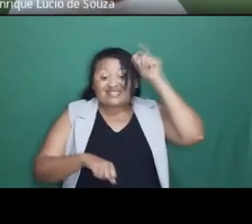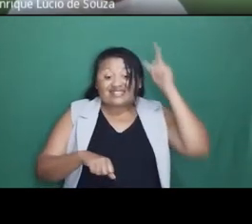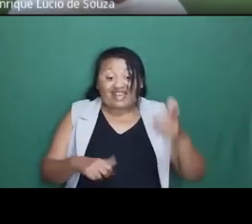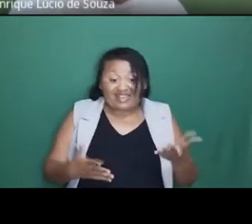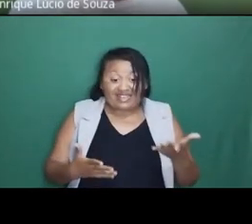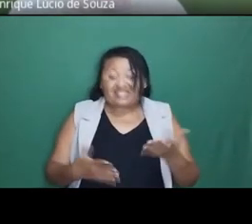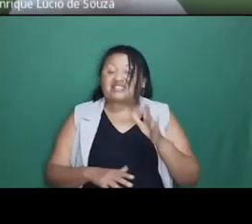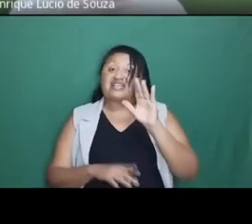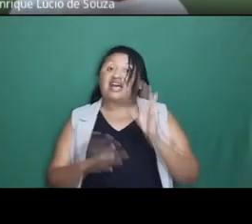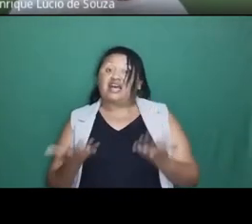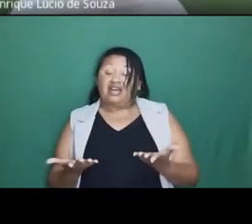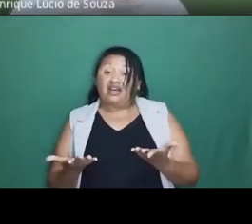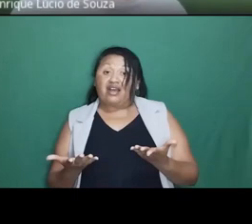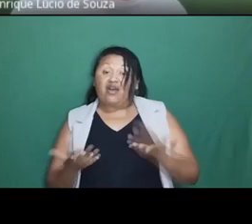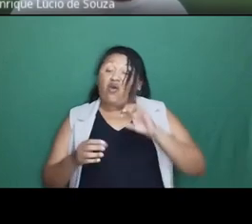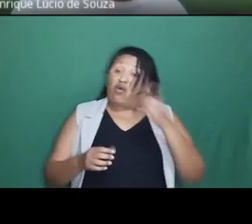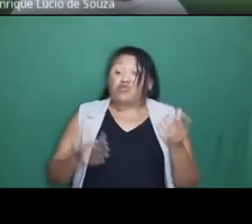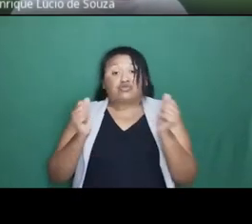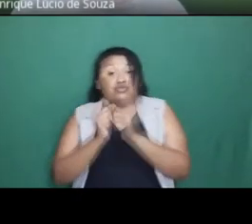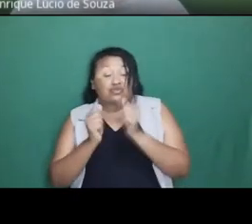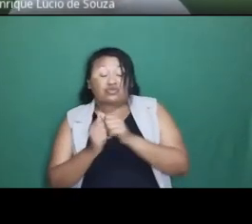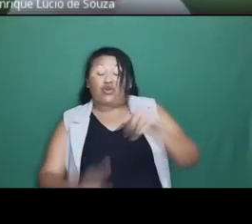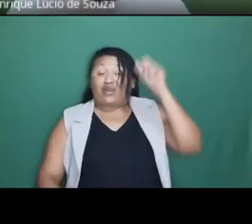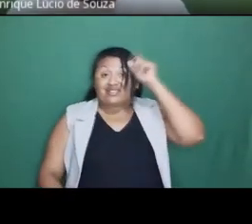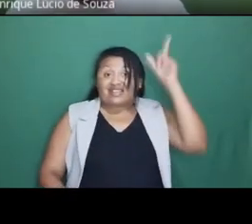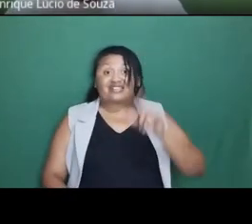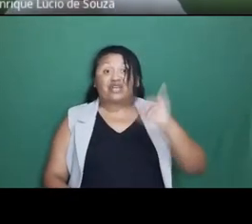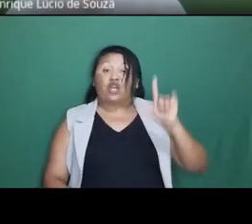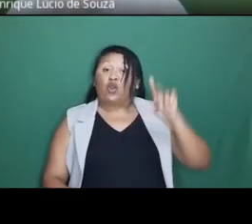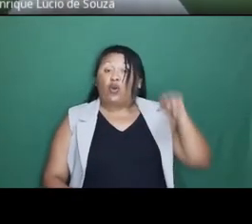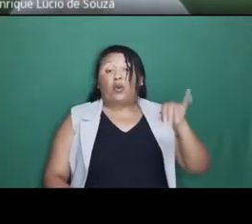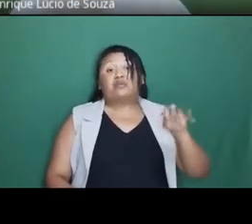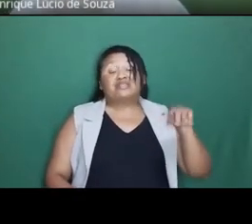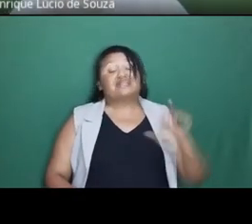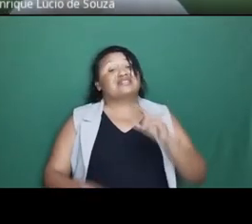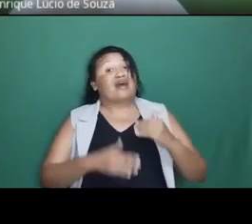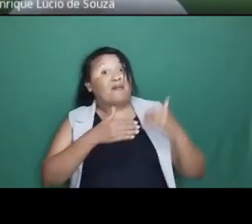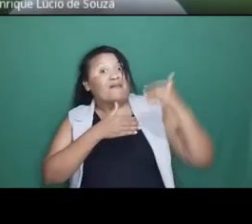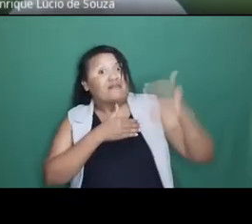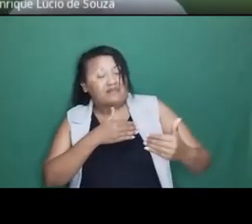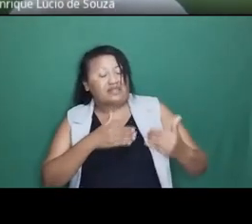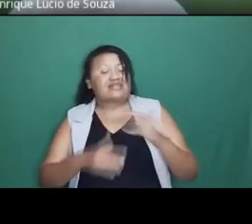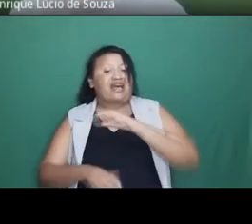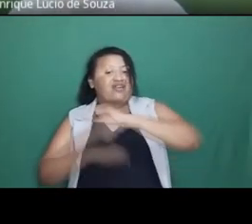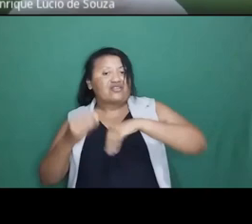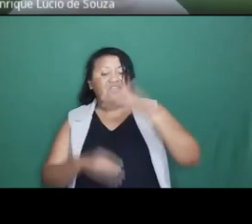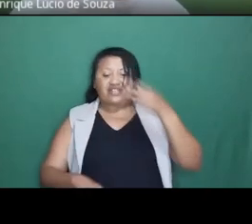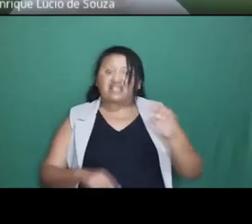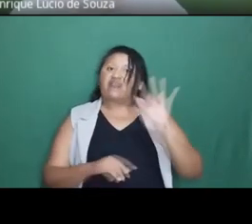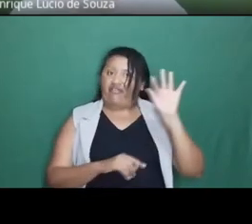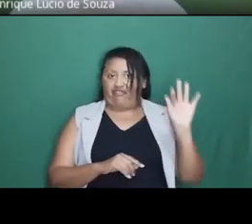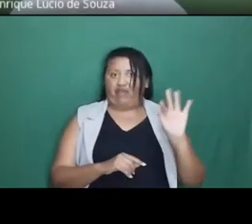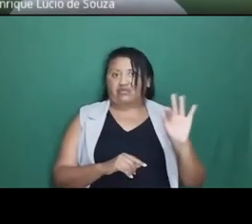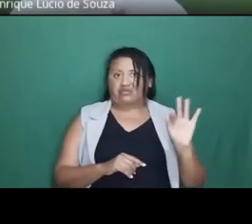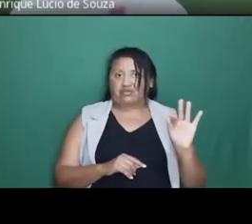das ideias ou com as ideias iluministas a partir da Revolução Francesa a terceira